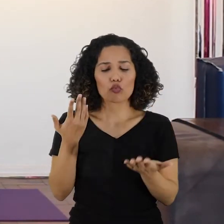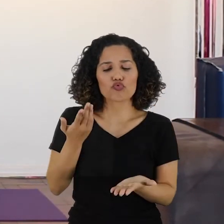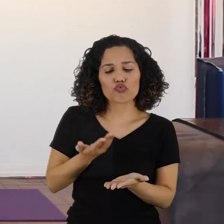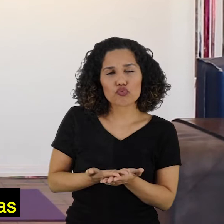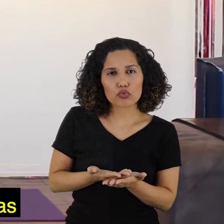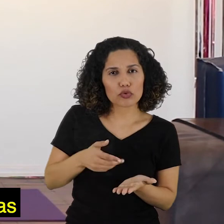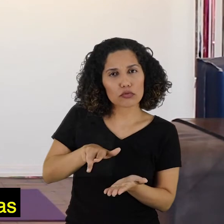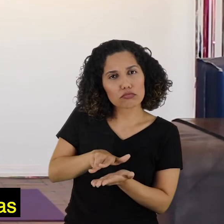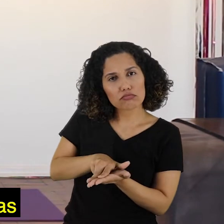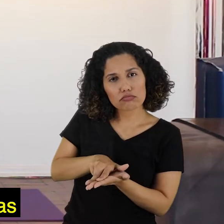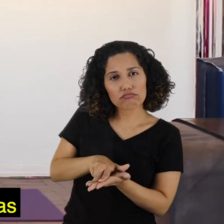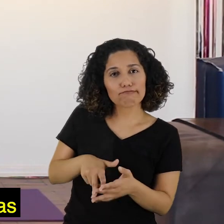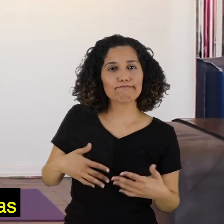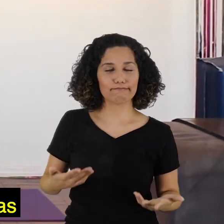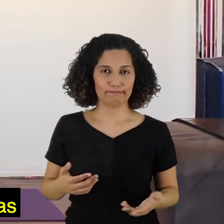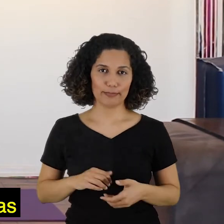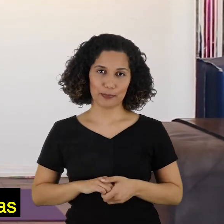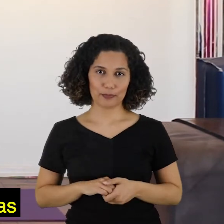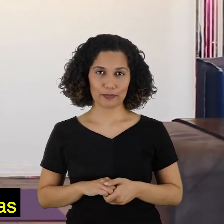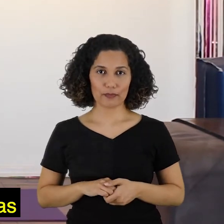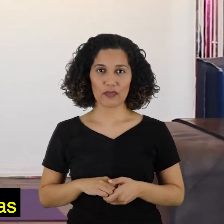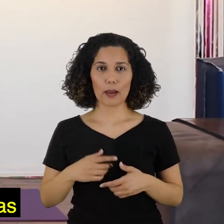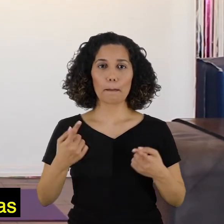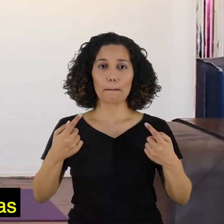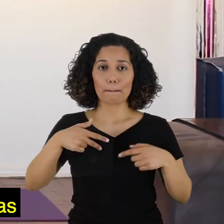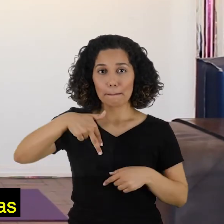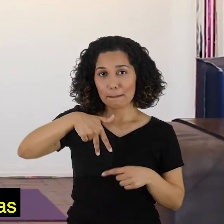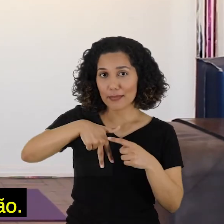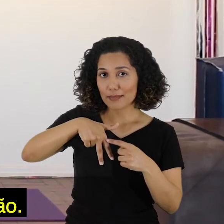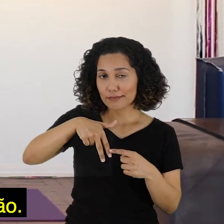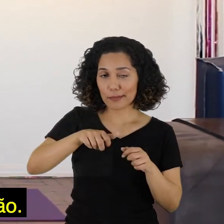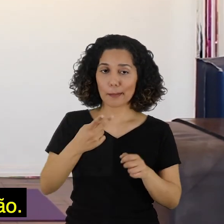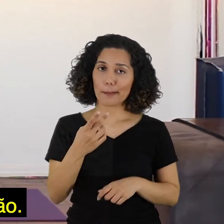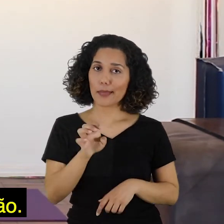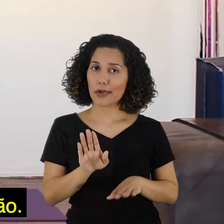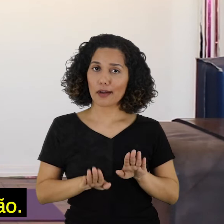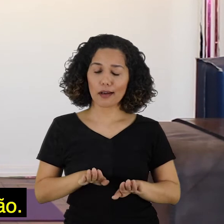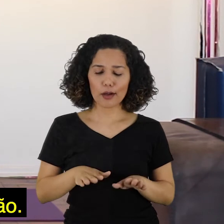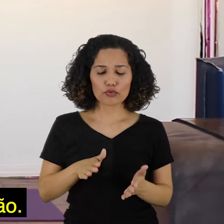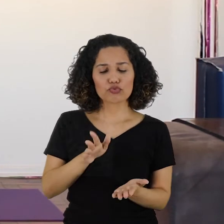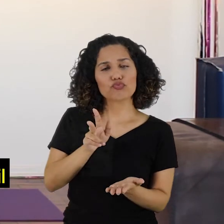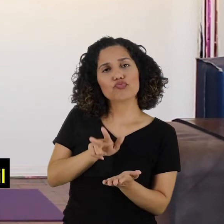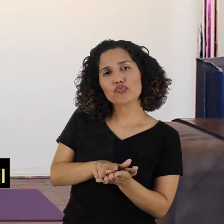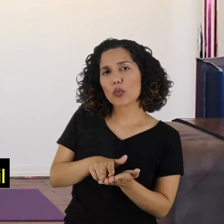chão. Quais as partes das suas pernas e dos seus pés que tocam o